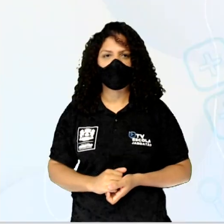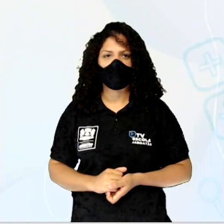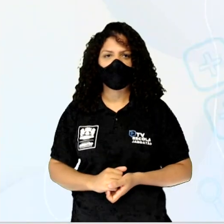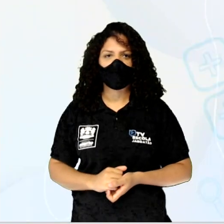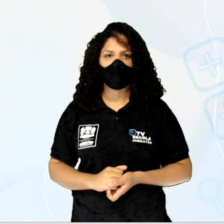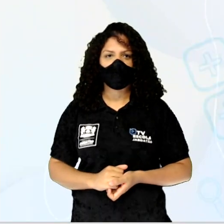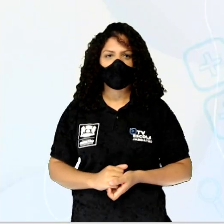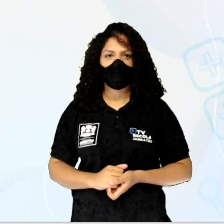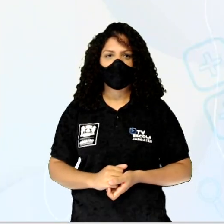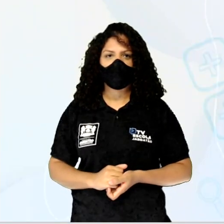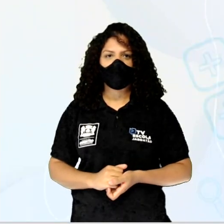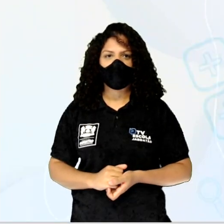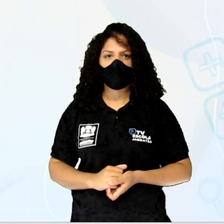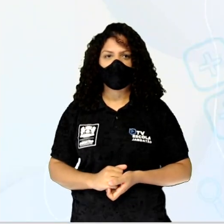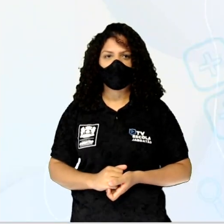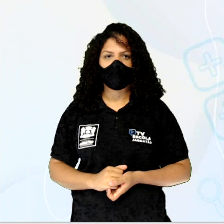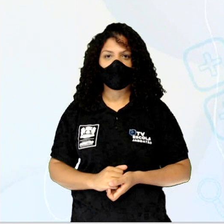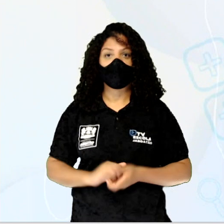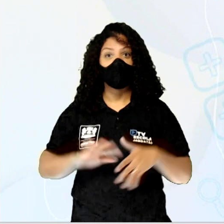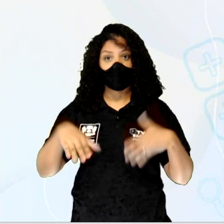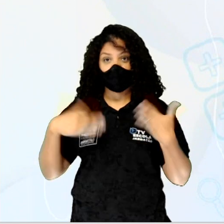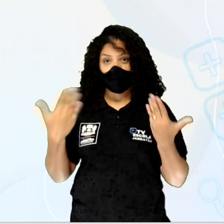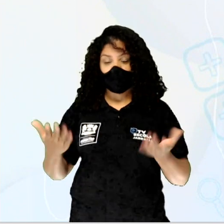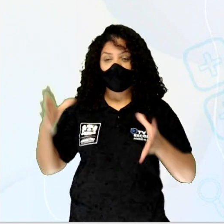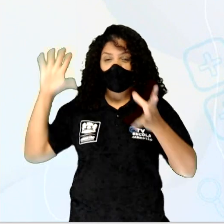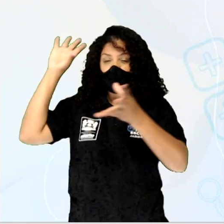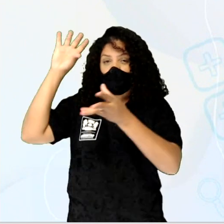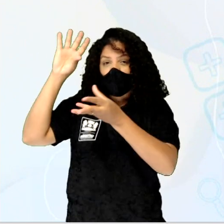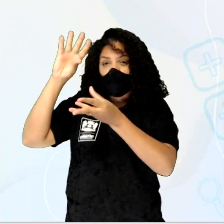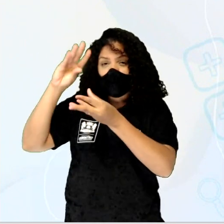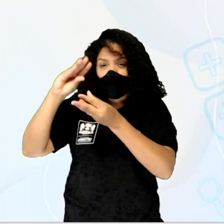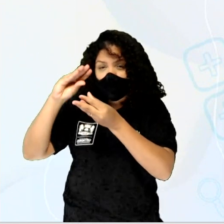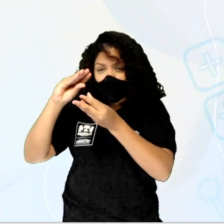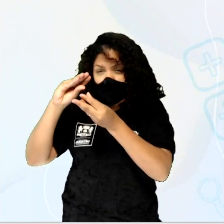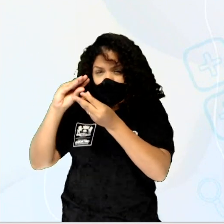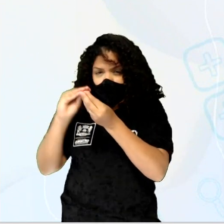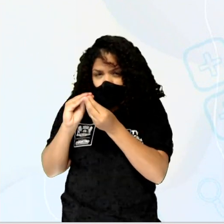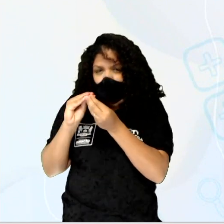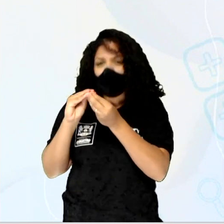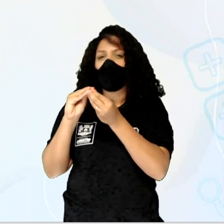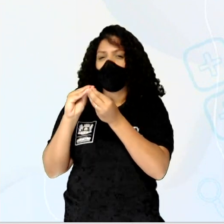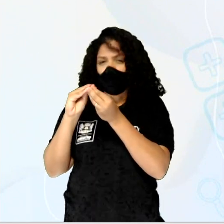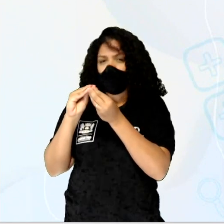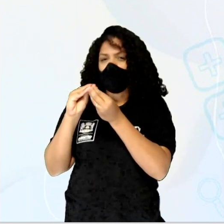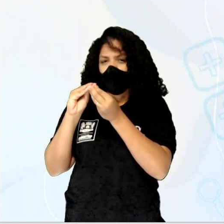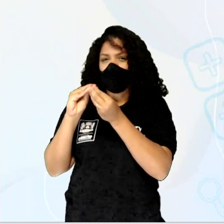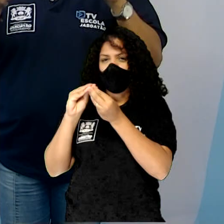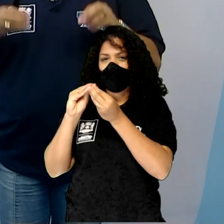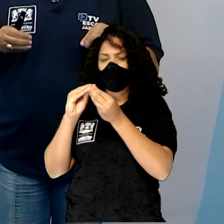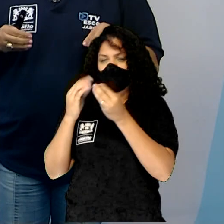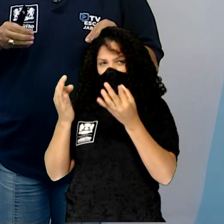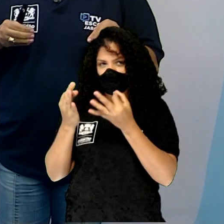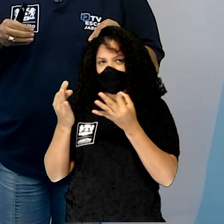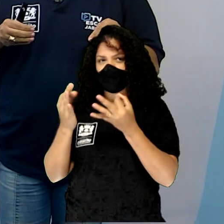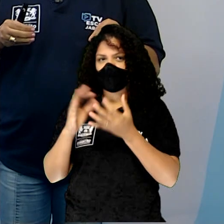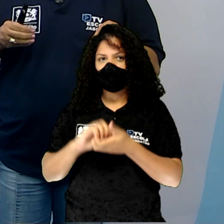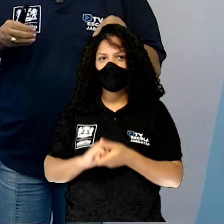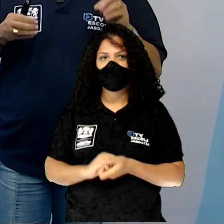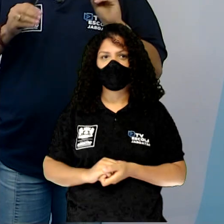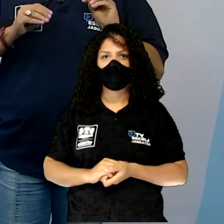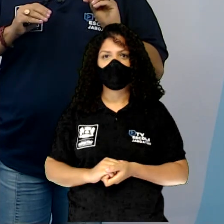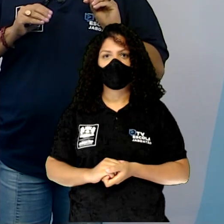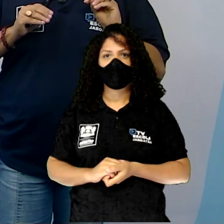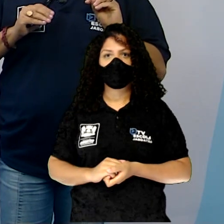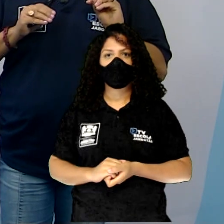Nossa, então esse foi um resumo muito assim, né? Bem resumido mesmo, tá certo? Eu coloquei agora para